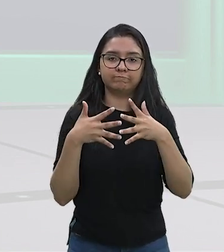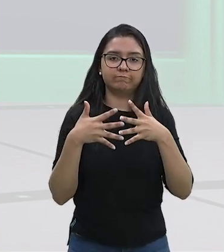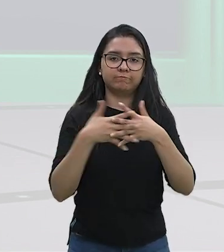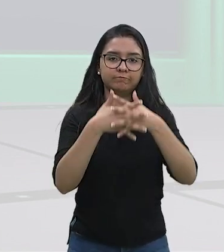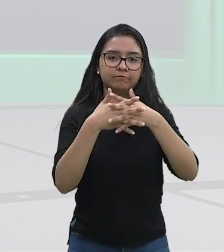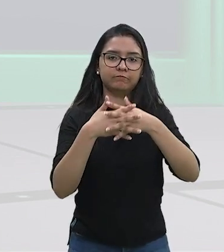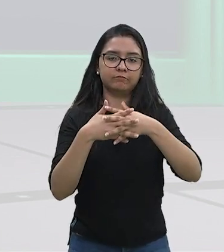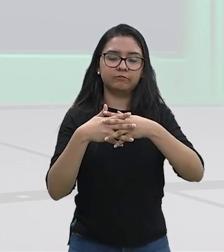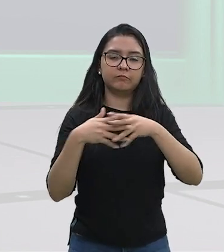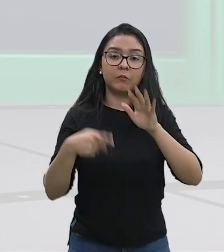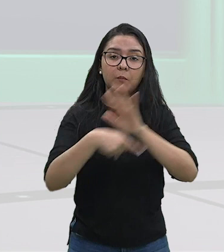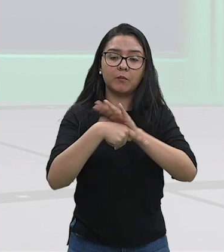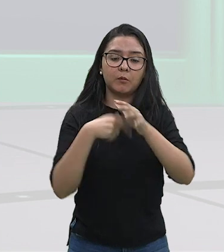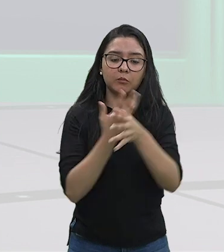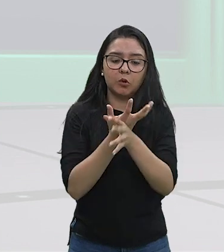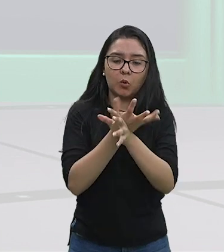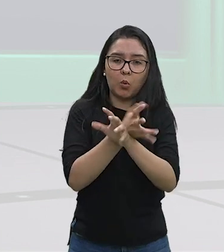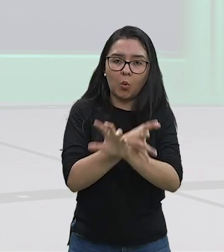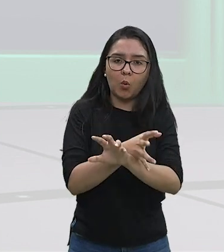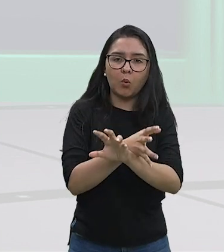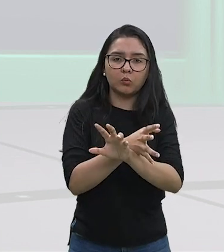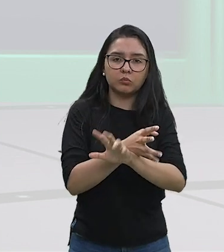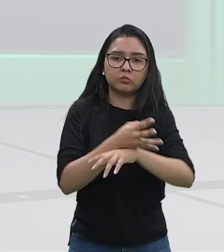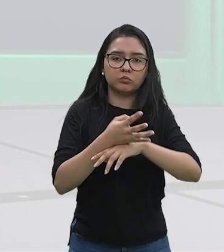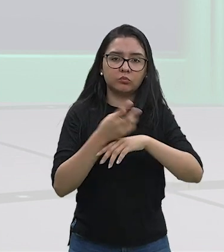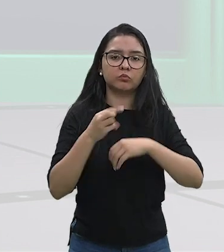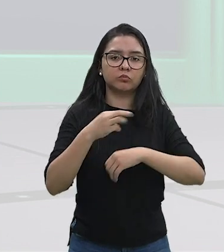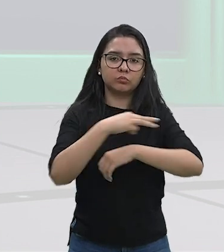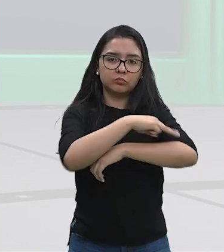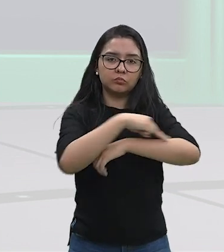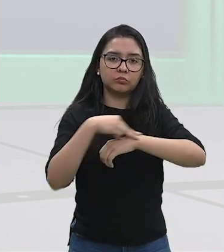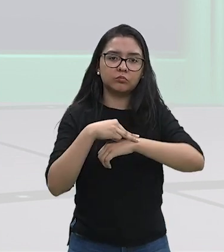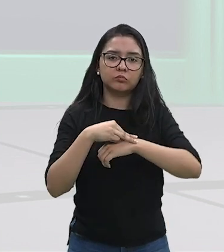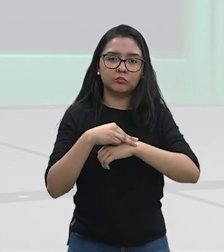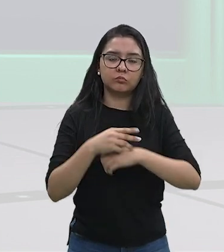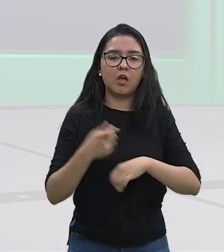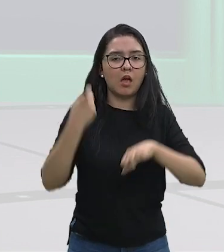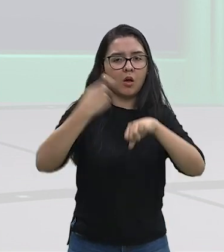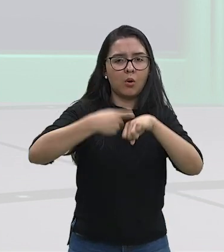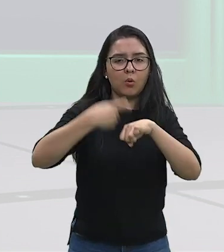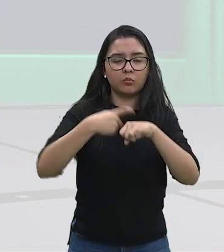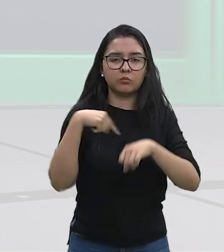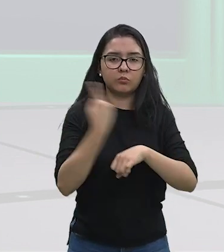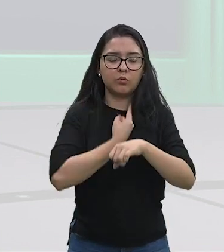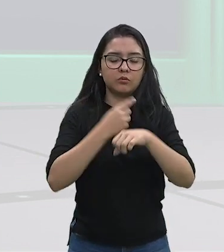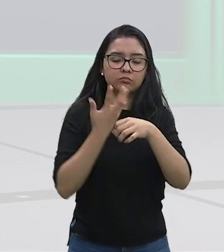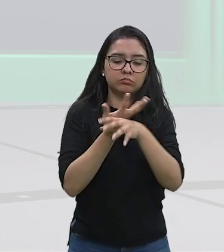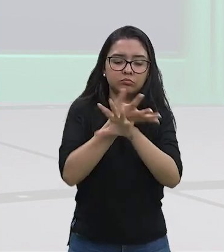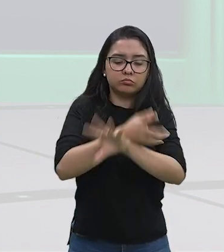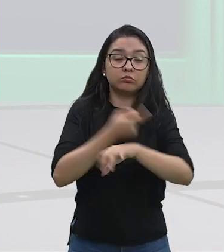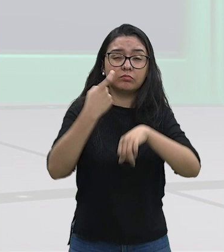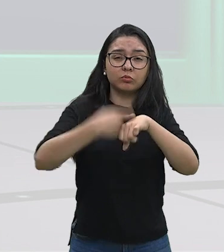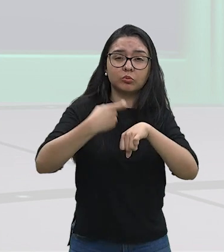tecido rígido, que vai ali dar uma resistência para os nossos ossos, né? Então,